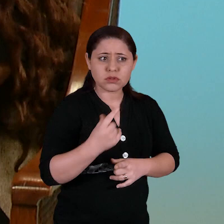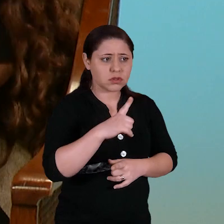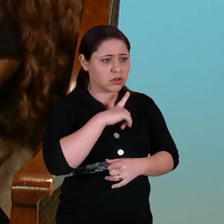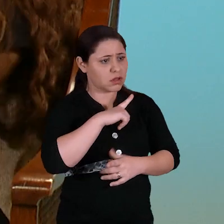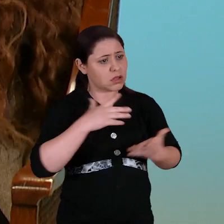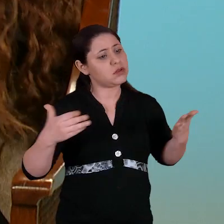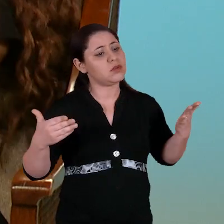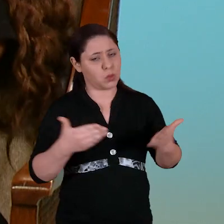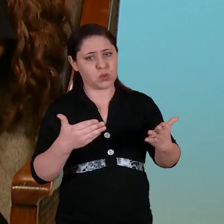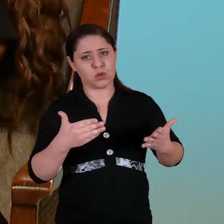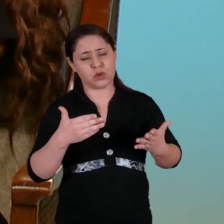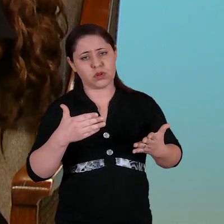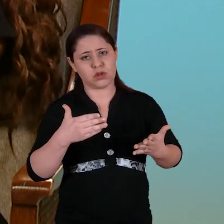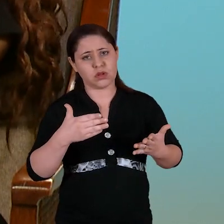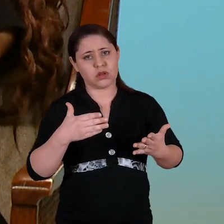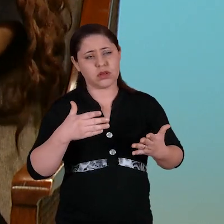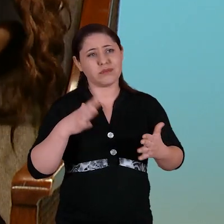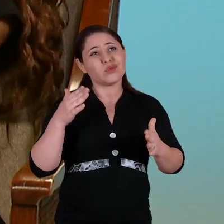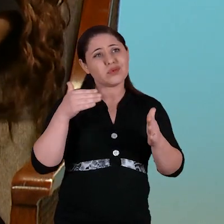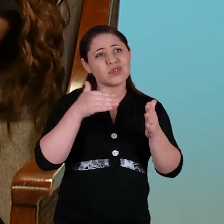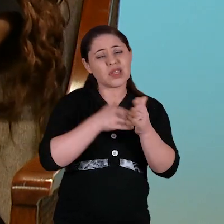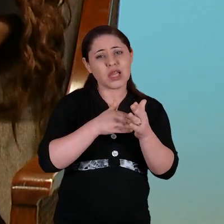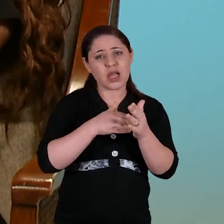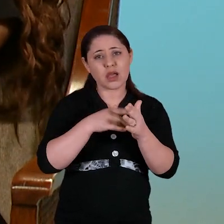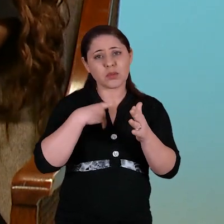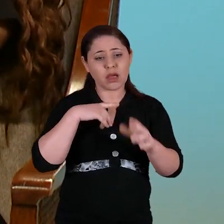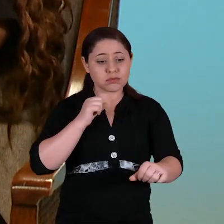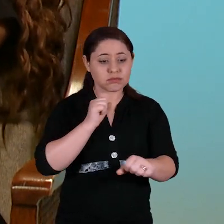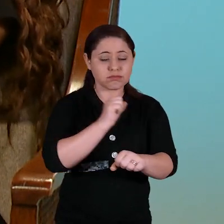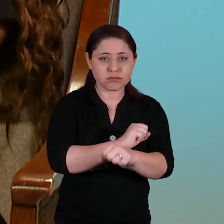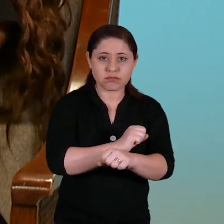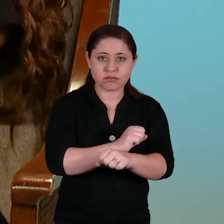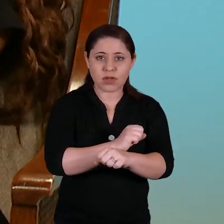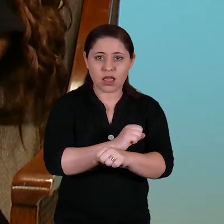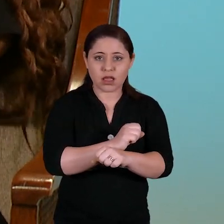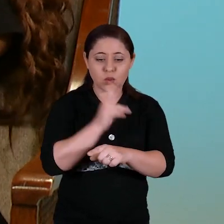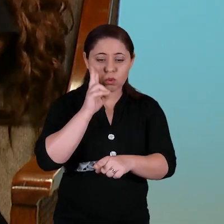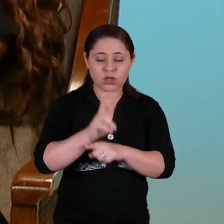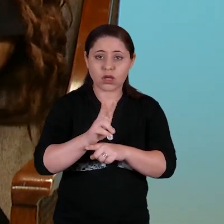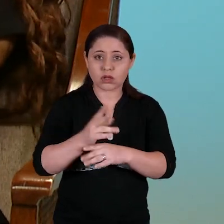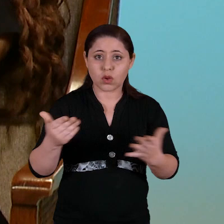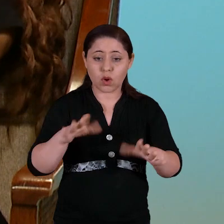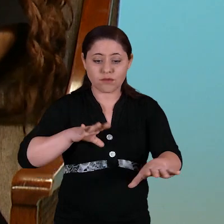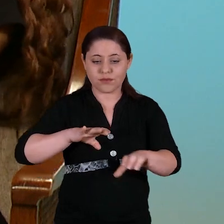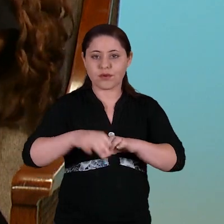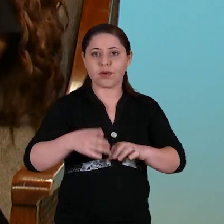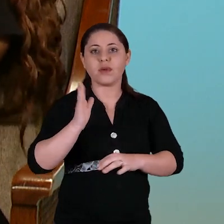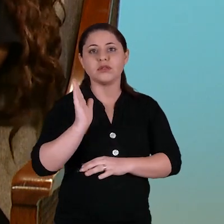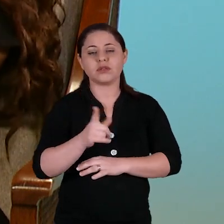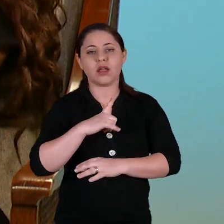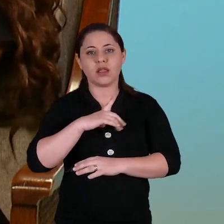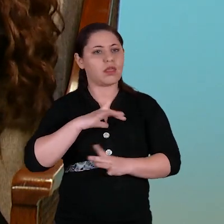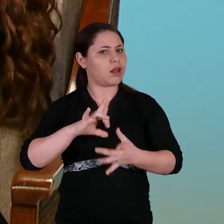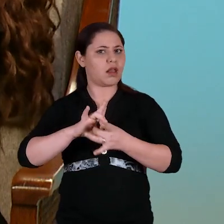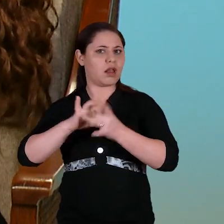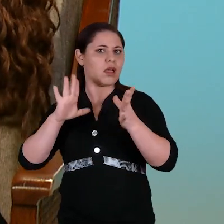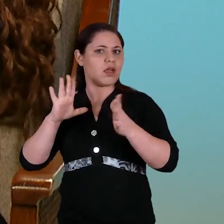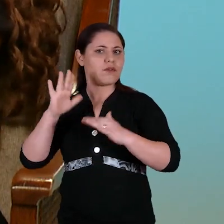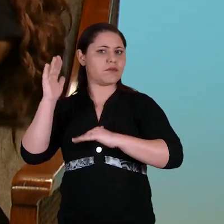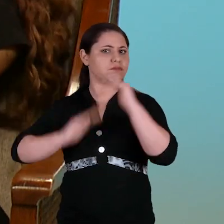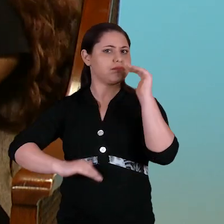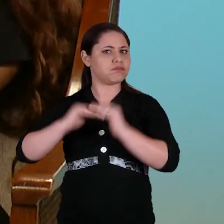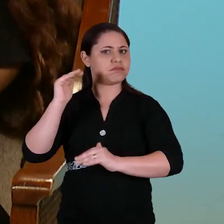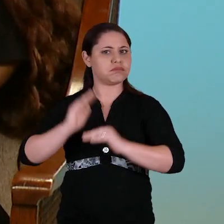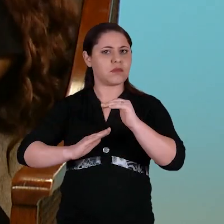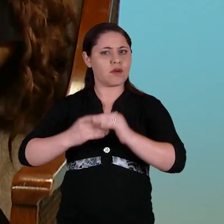tendo agora, né? Tipo, por um tempo, eu fui a pausa na sua carreira e agora eu já tô aqui, tô formada, tenho a minha independência, tenho a minha carreira,